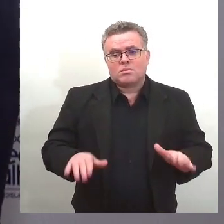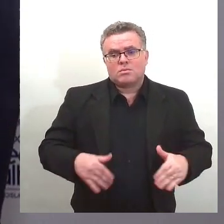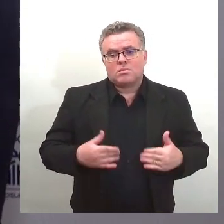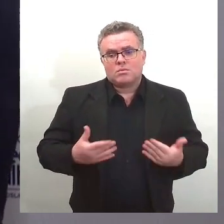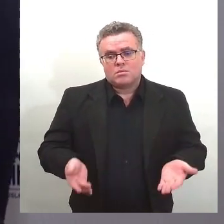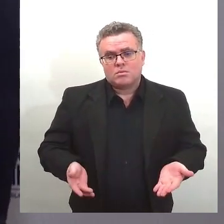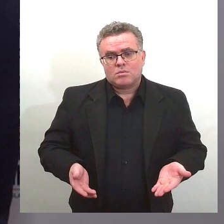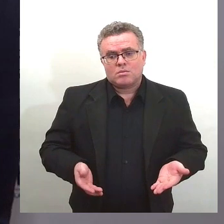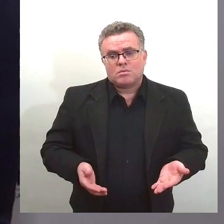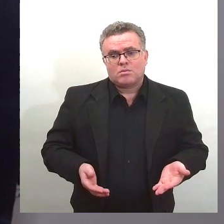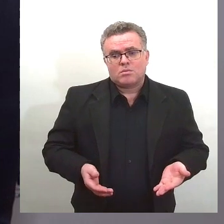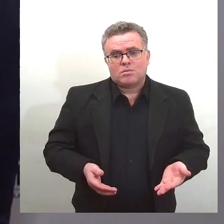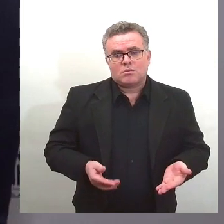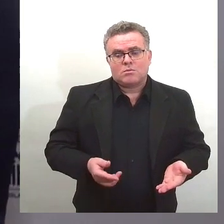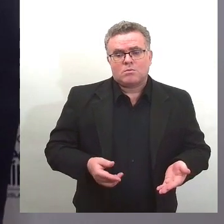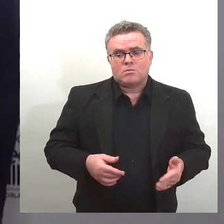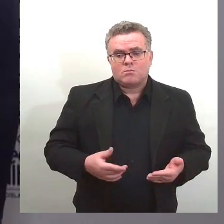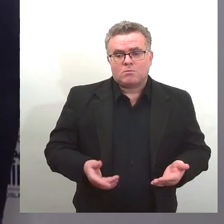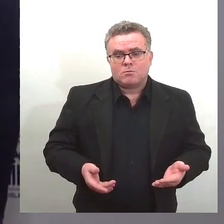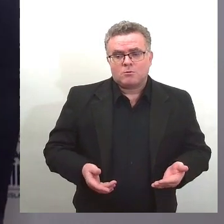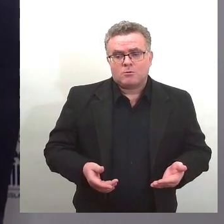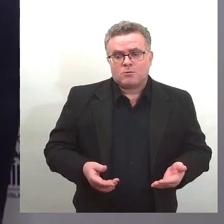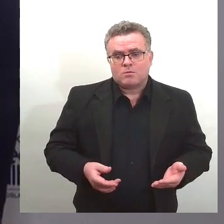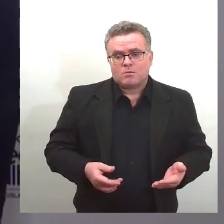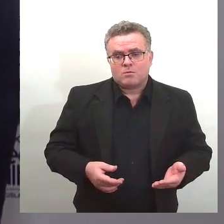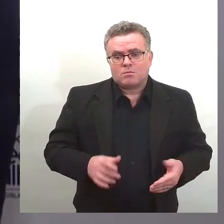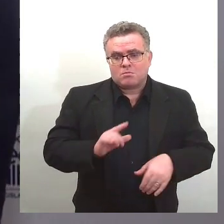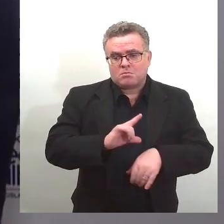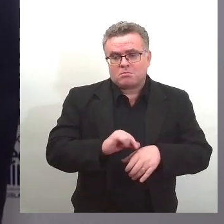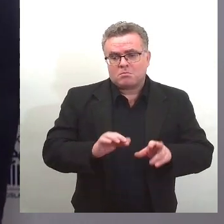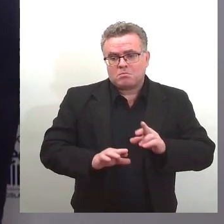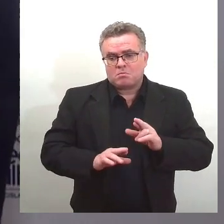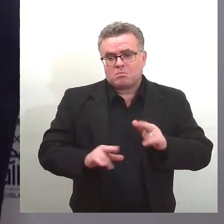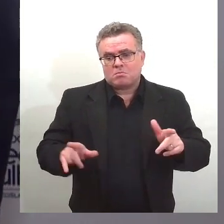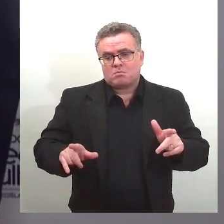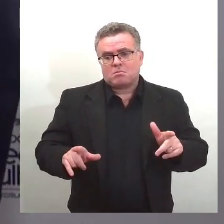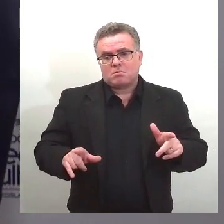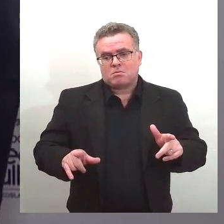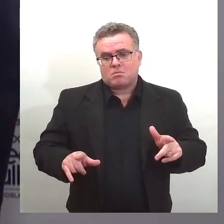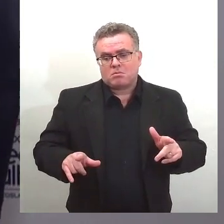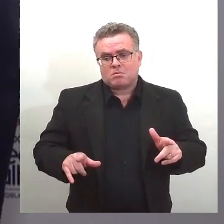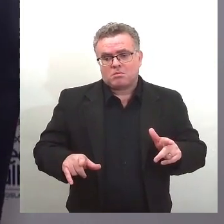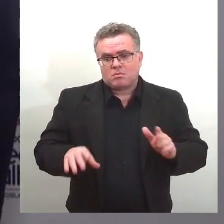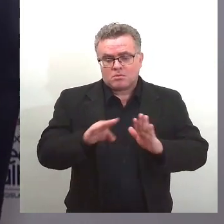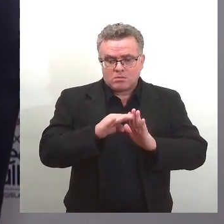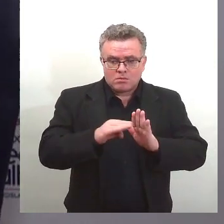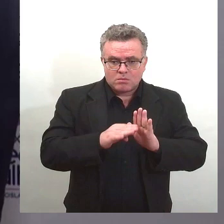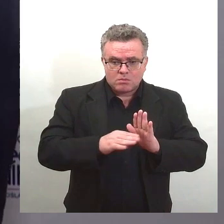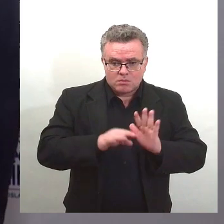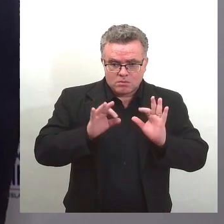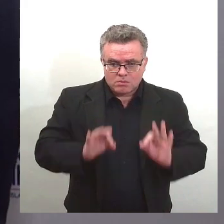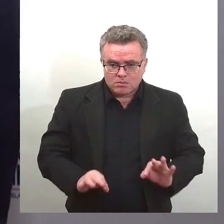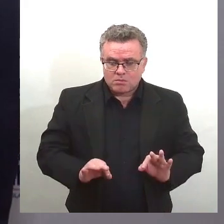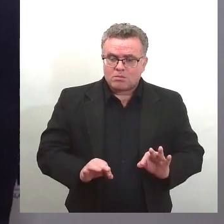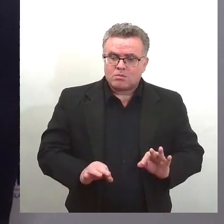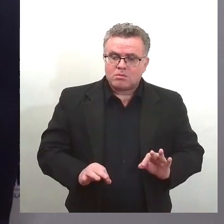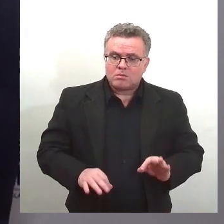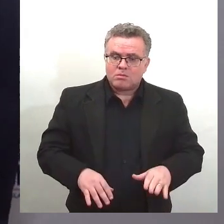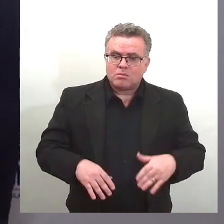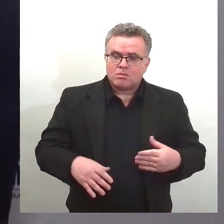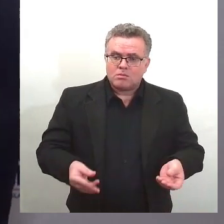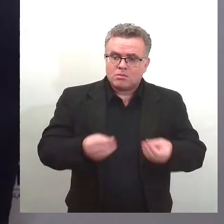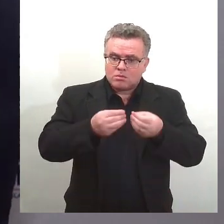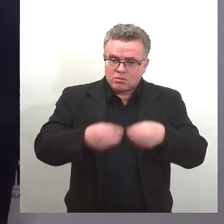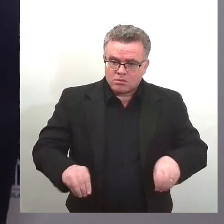nessa frota, né, horários nas linhas de forma regular. Então isso prejudicaria e muito, e está